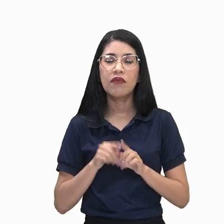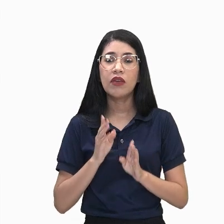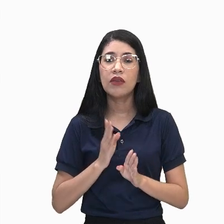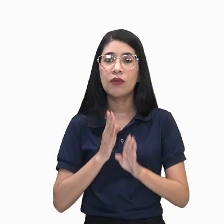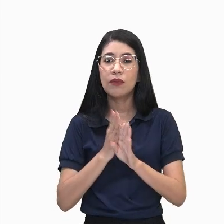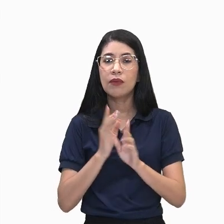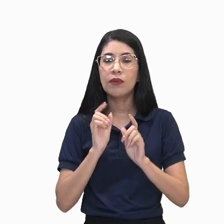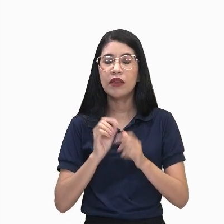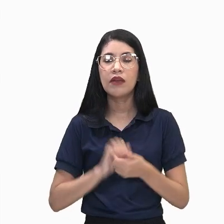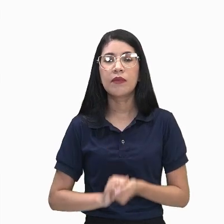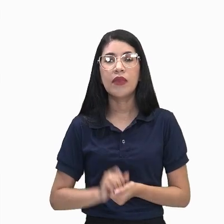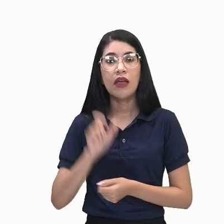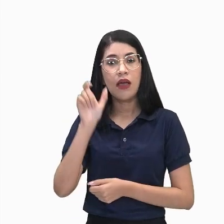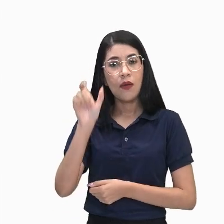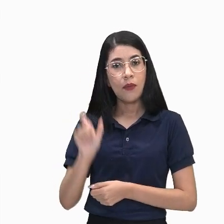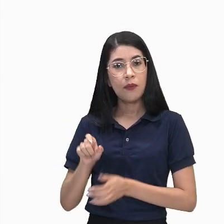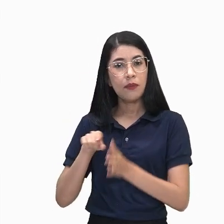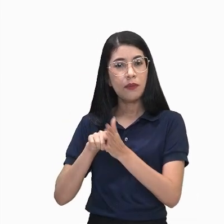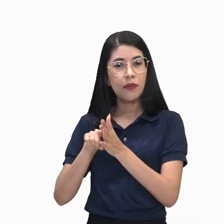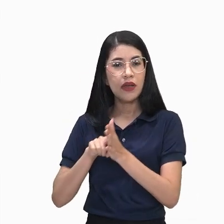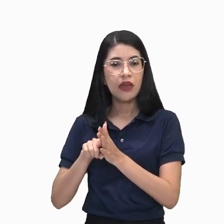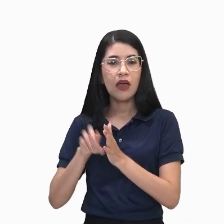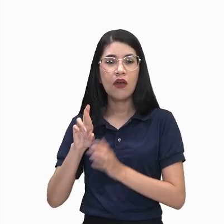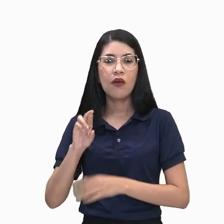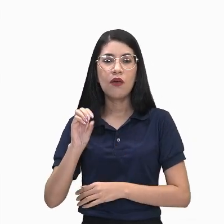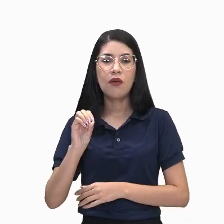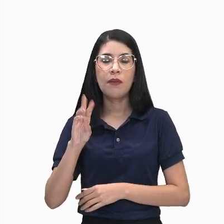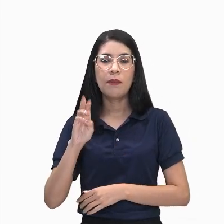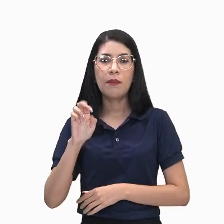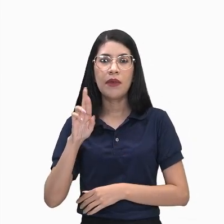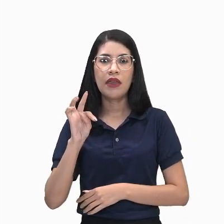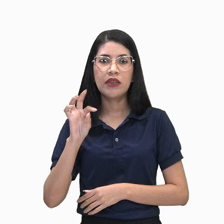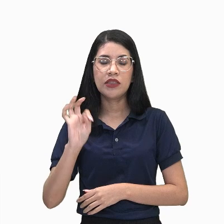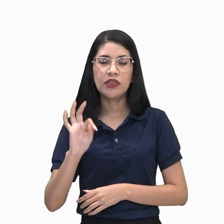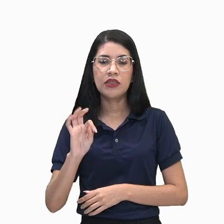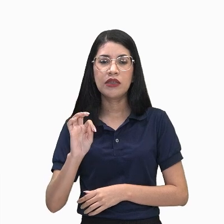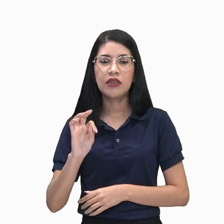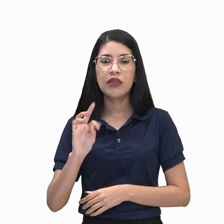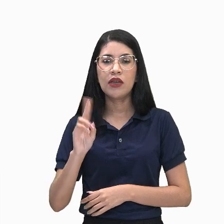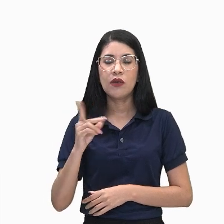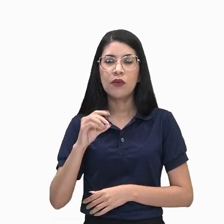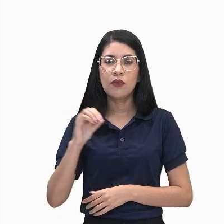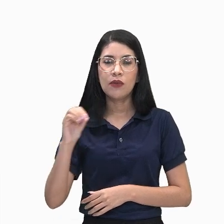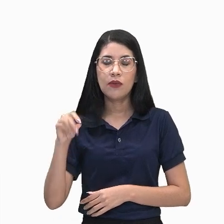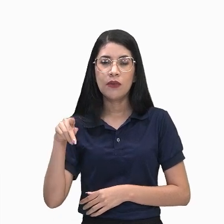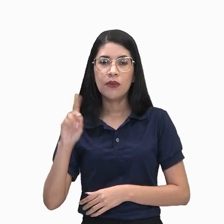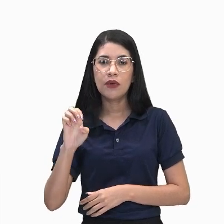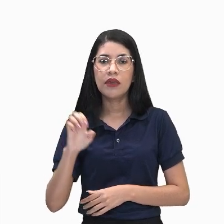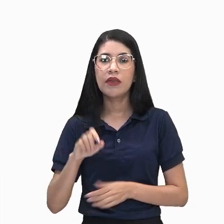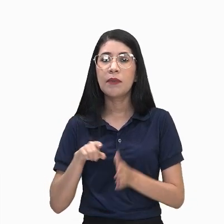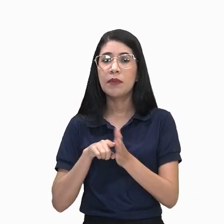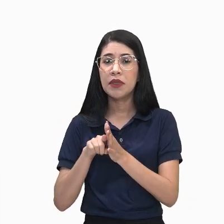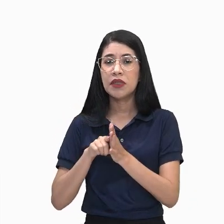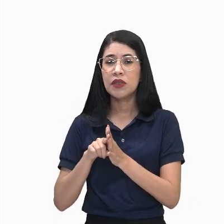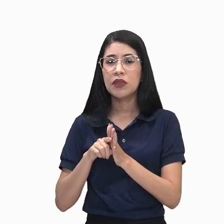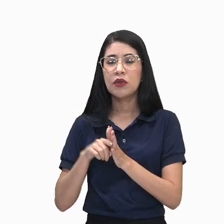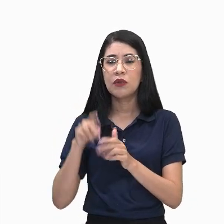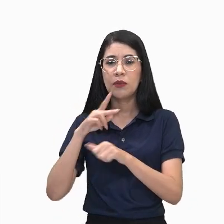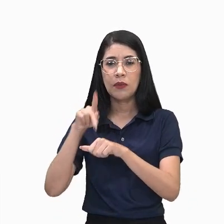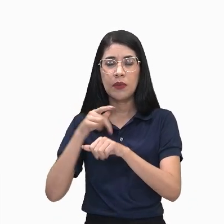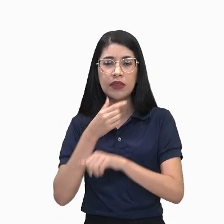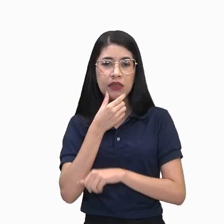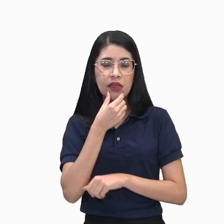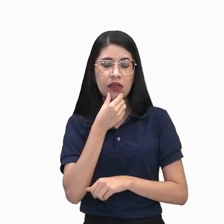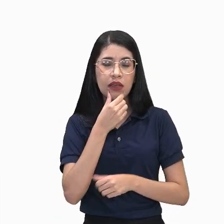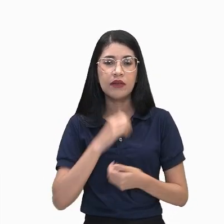por um pesquisador que era chamado de Robert Hooke. E aí era um pesquisador inglês, um cientista inglês, e que ele